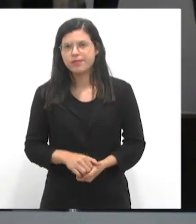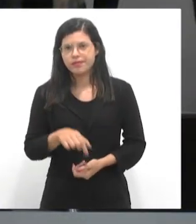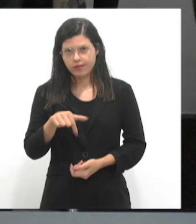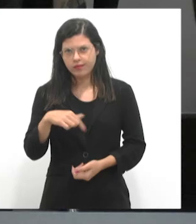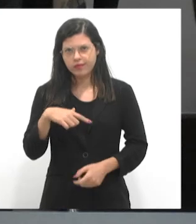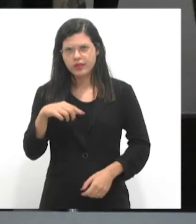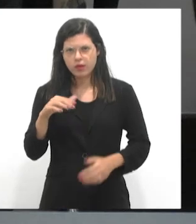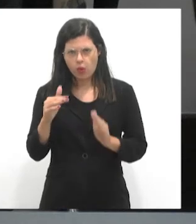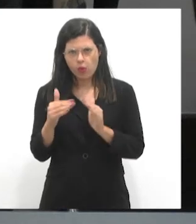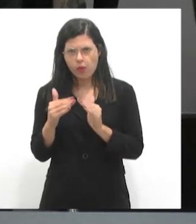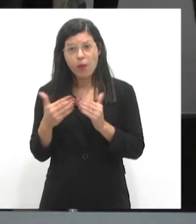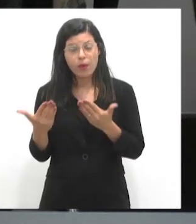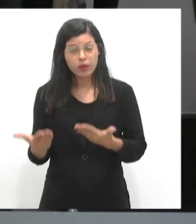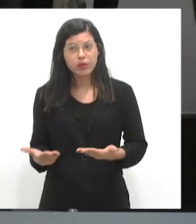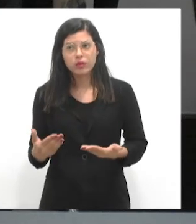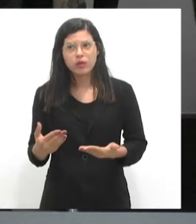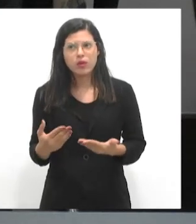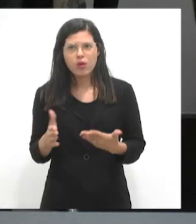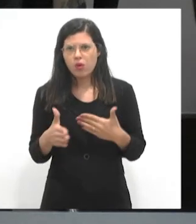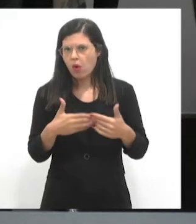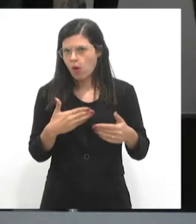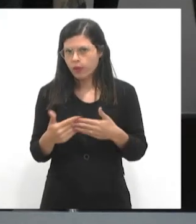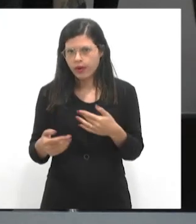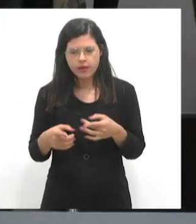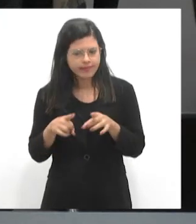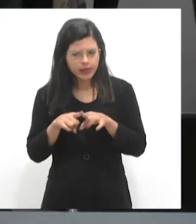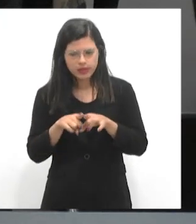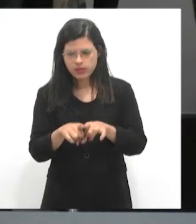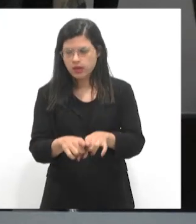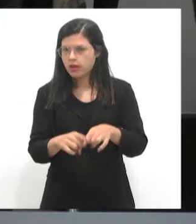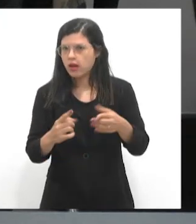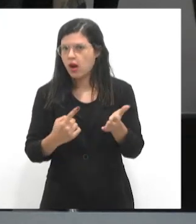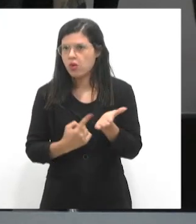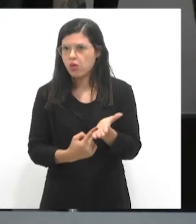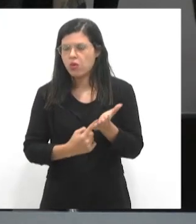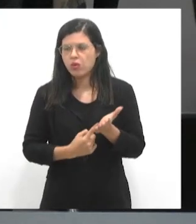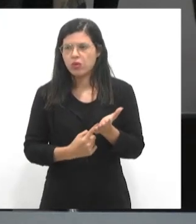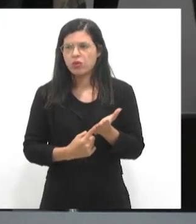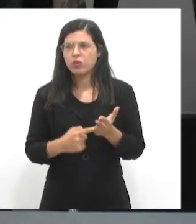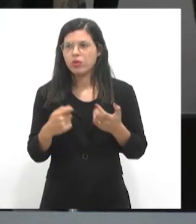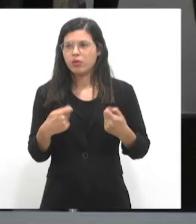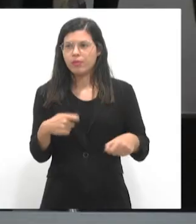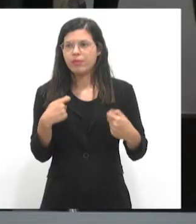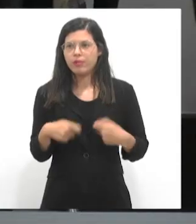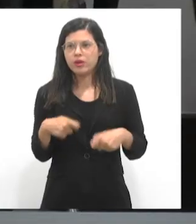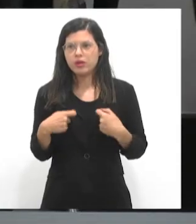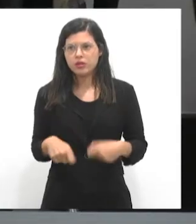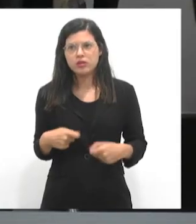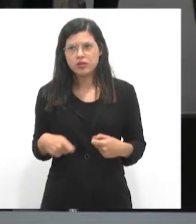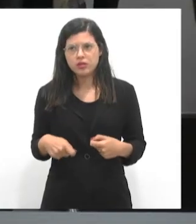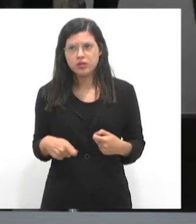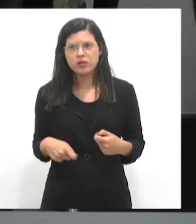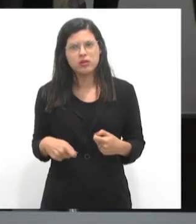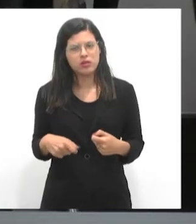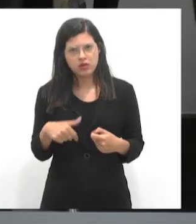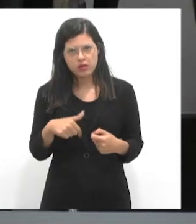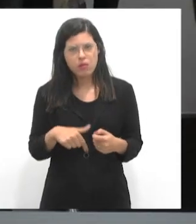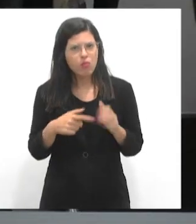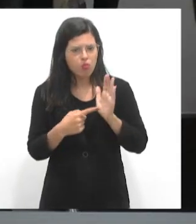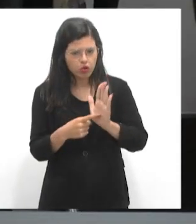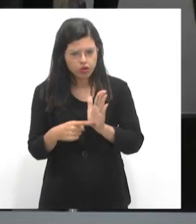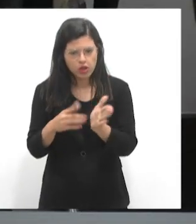razão. Qualquer convênio, qualquer acordo, tem que ter conta específica para prestação de contas.